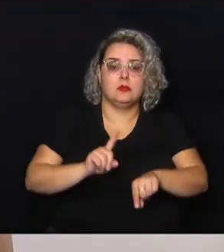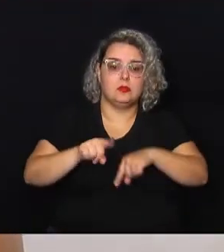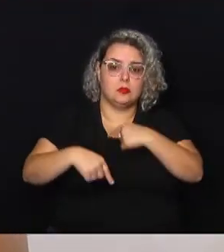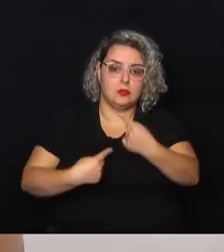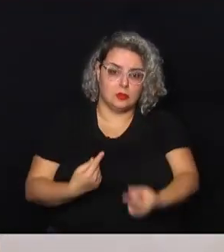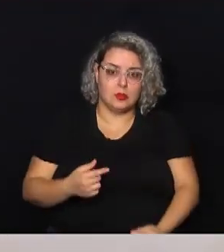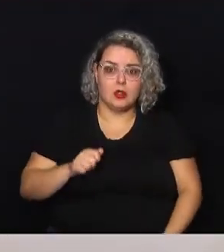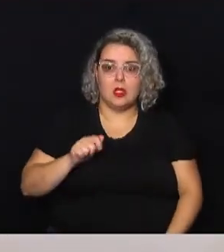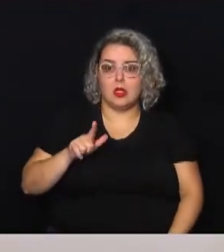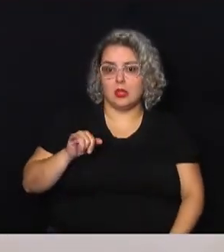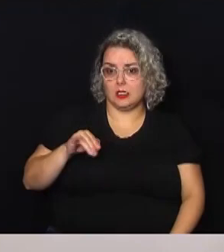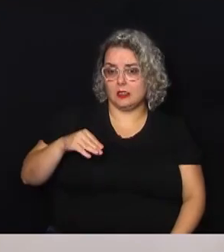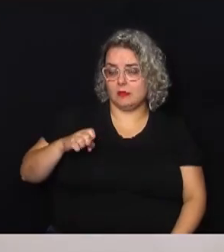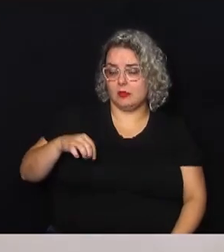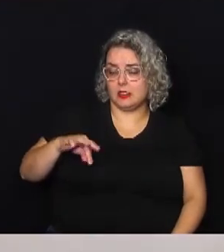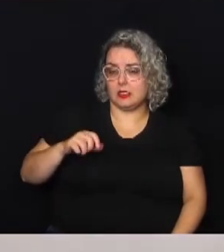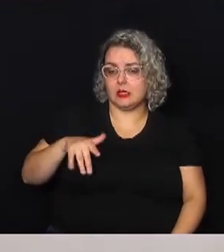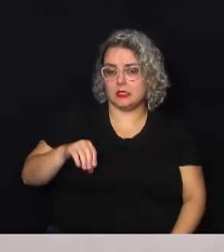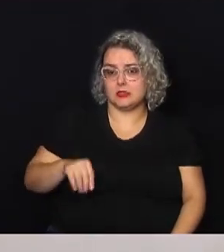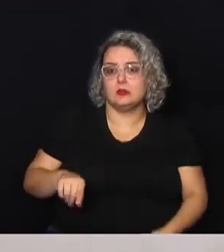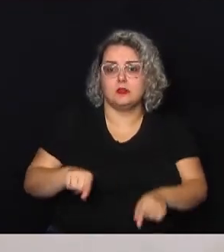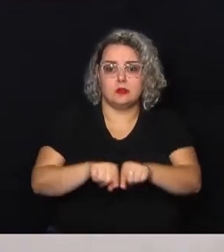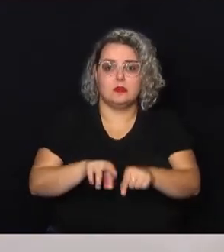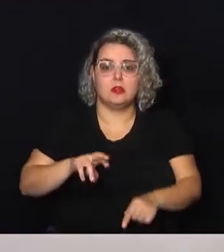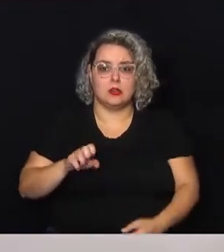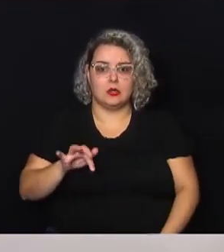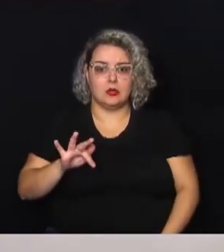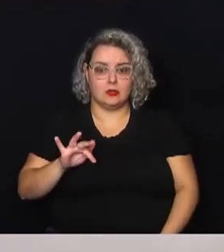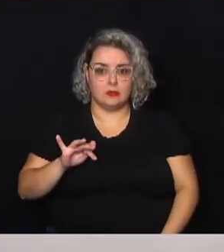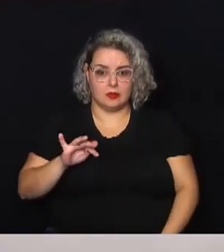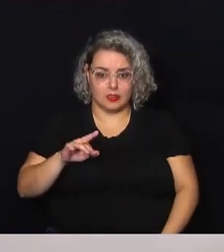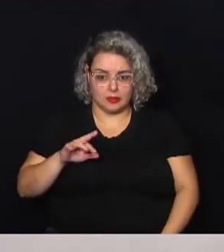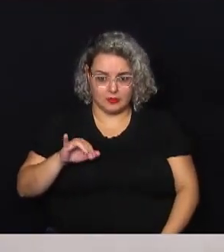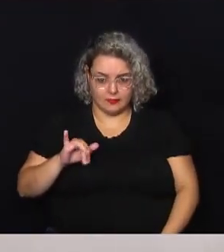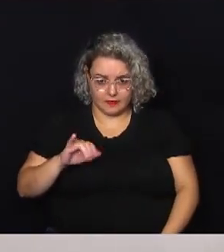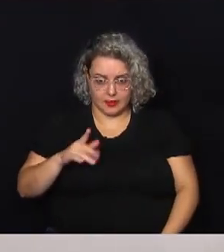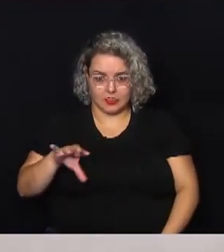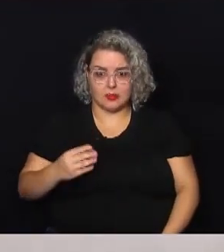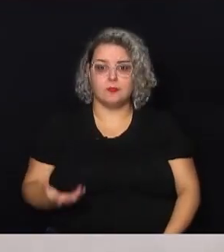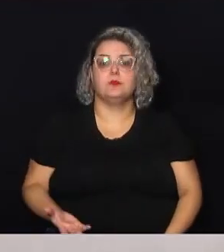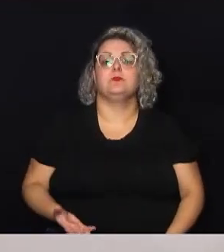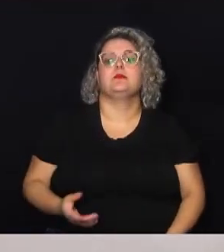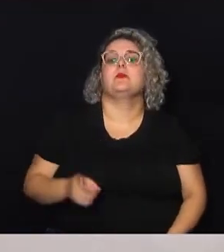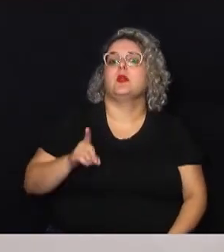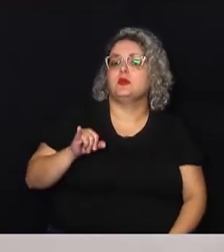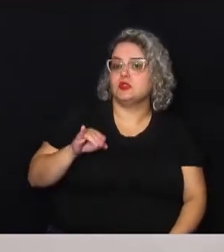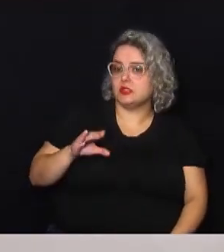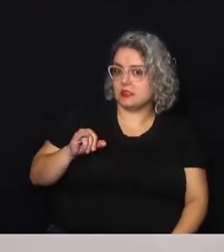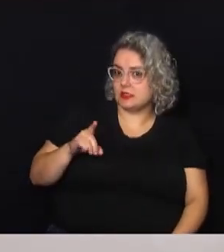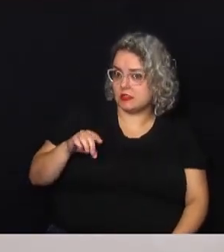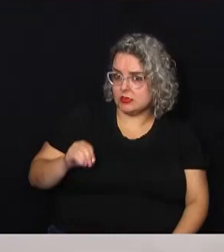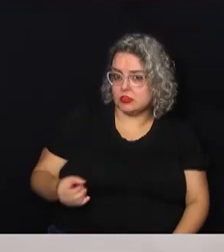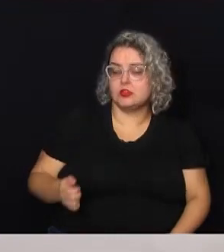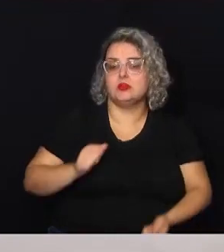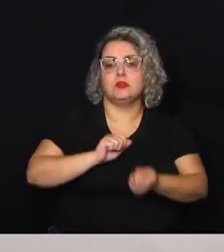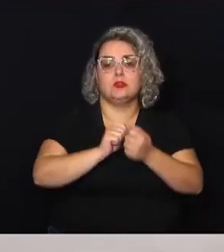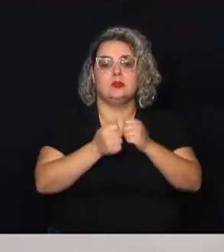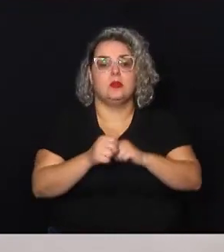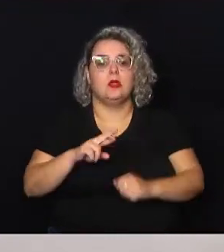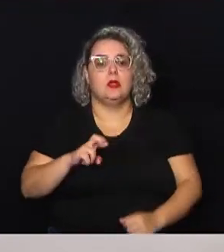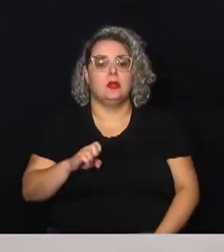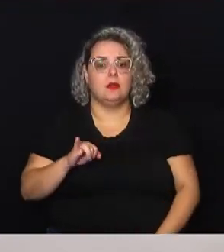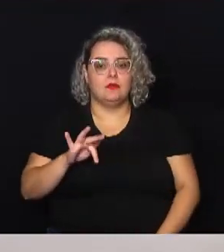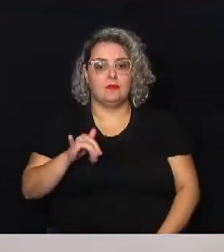trouxemos a questão do dissídio né de Vale Alimentação um ajuste por conta da inflação